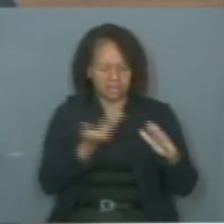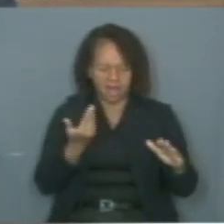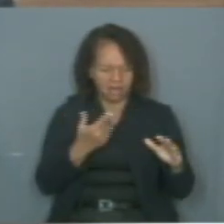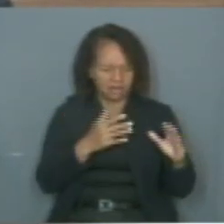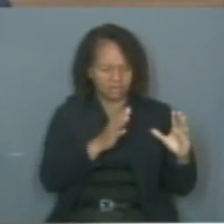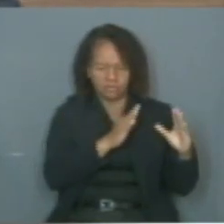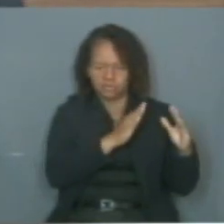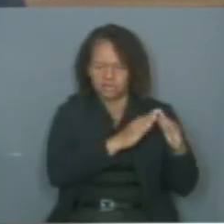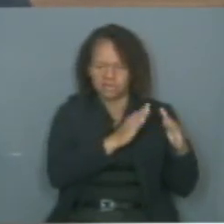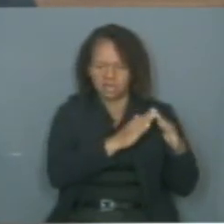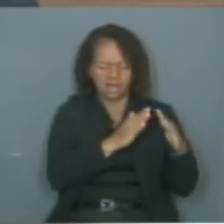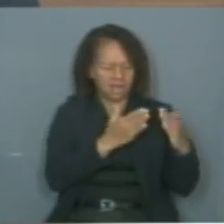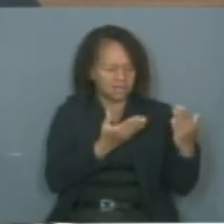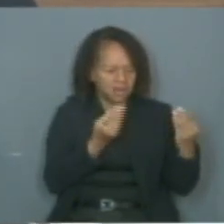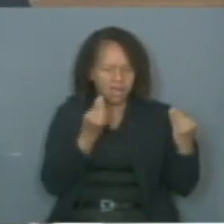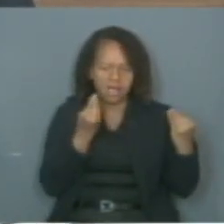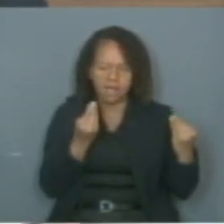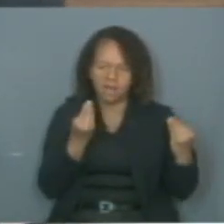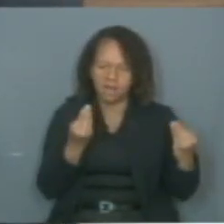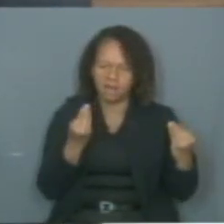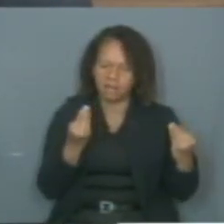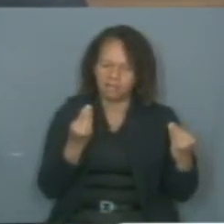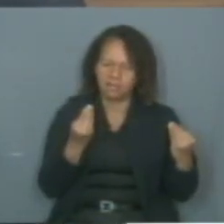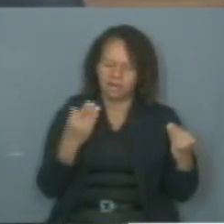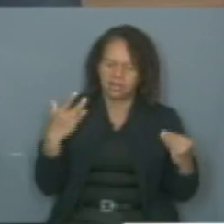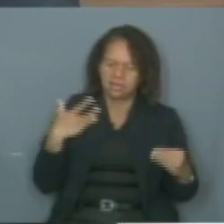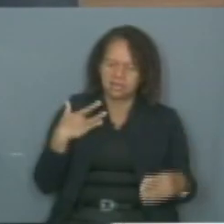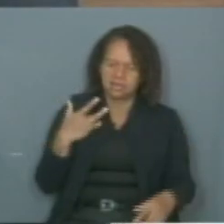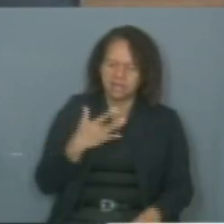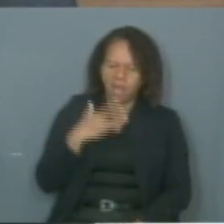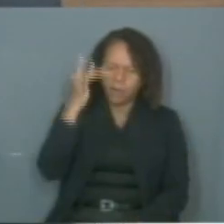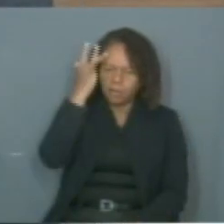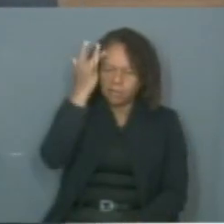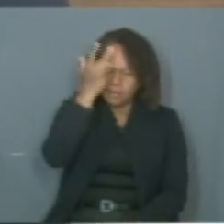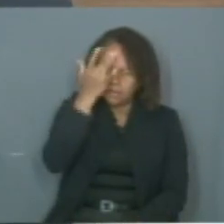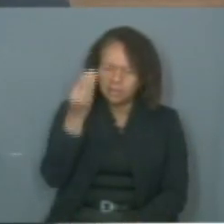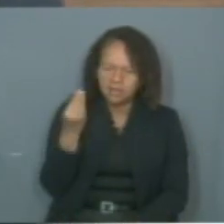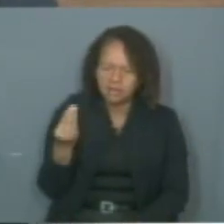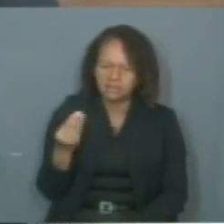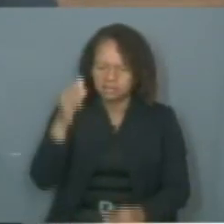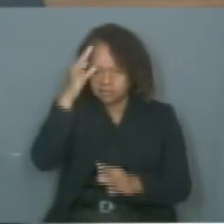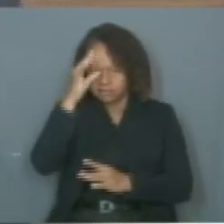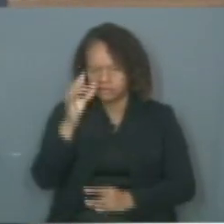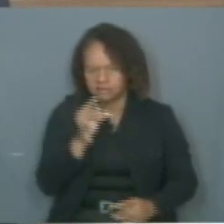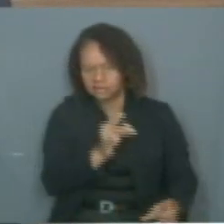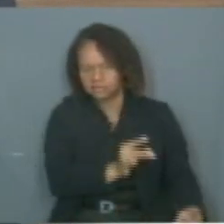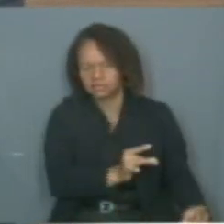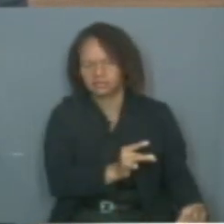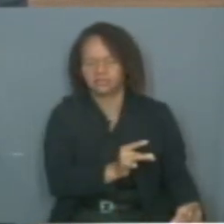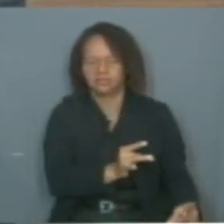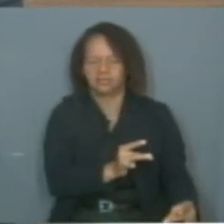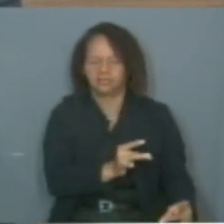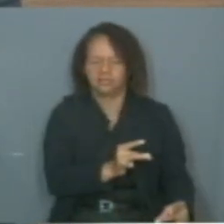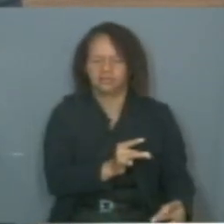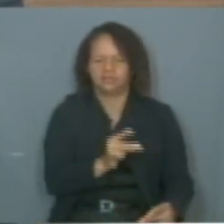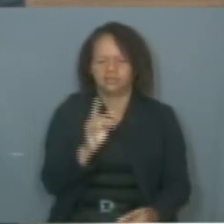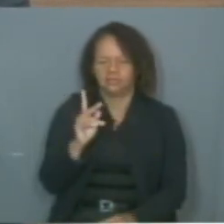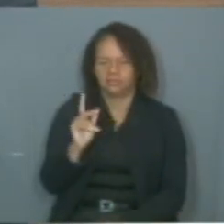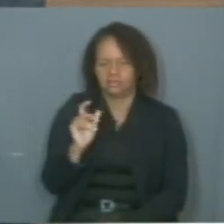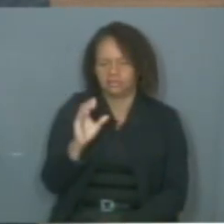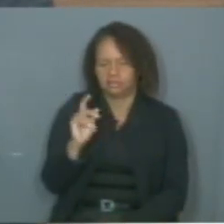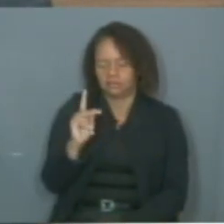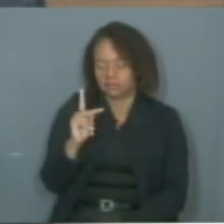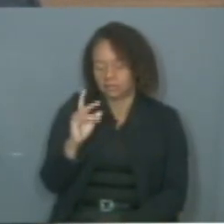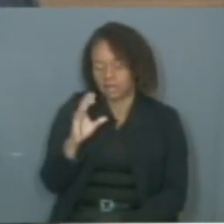você da sua casa. Como é que vai ficar a saúde dessa pessoa? Mas, assim, passo a fala para a vereadora